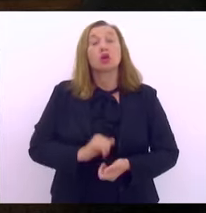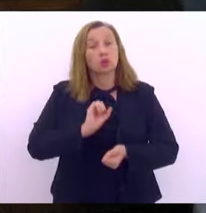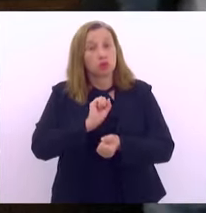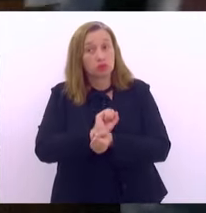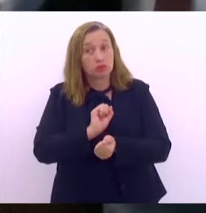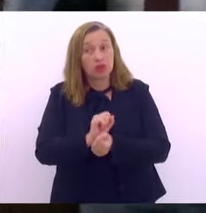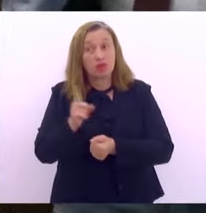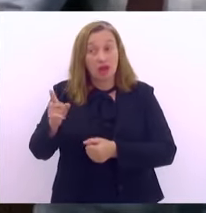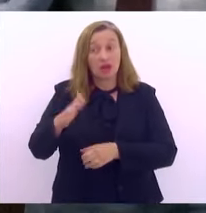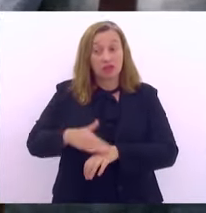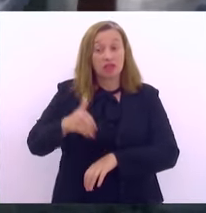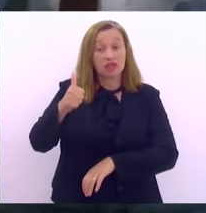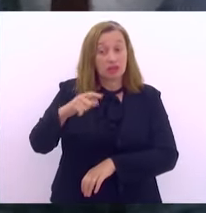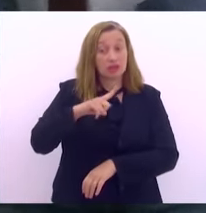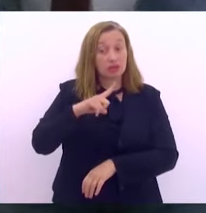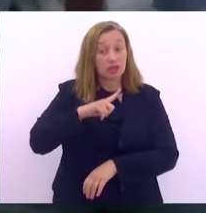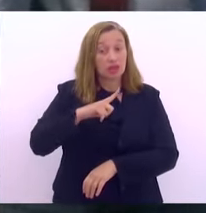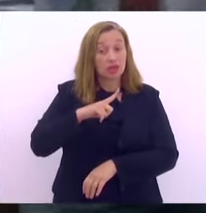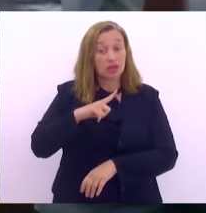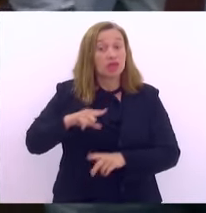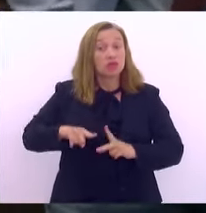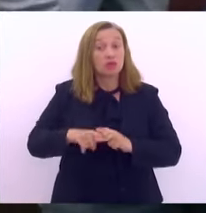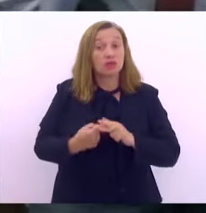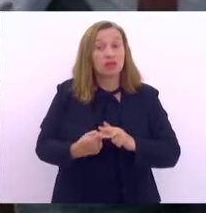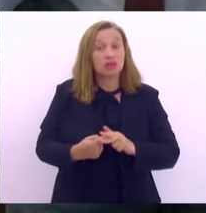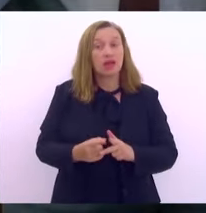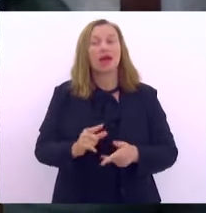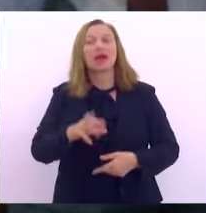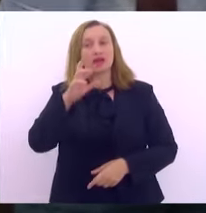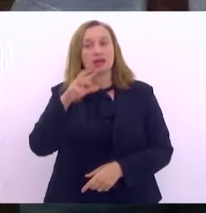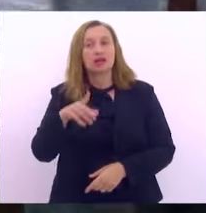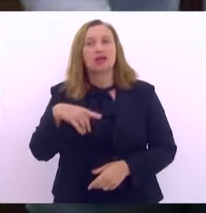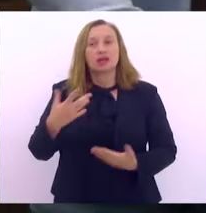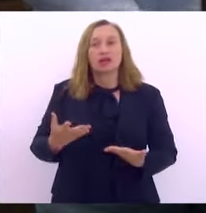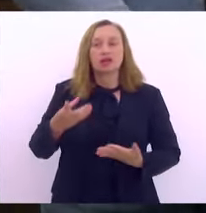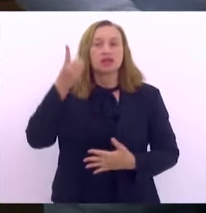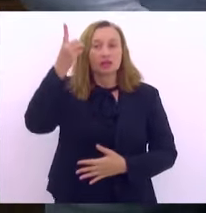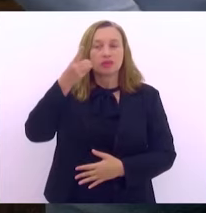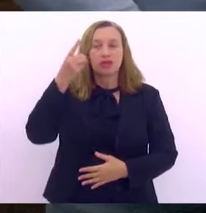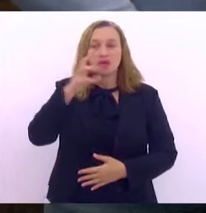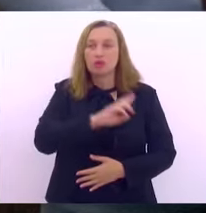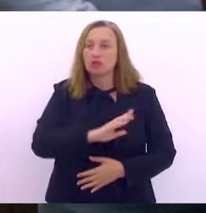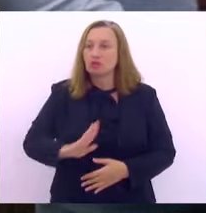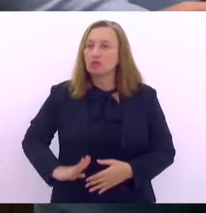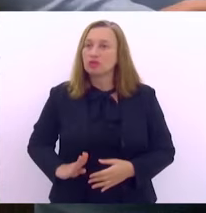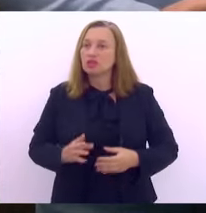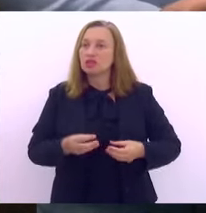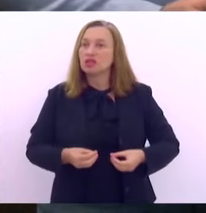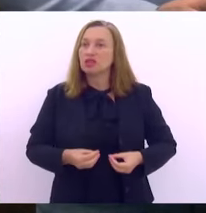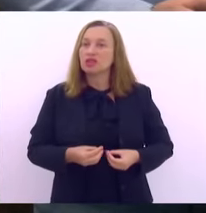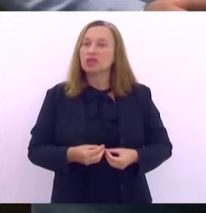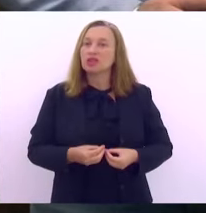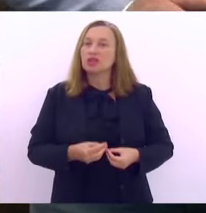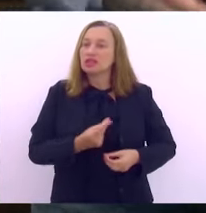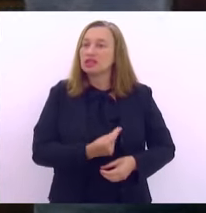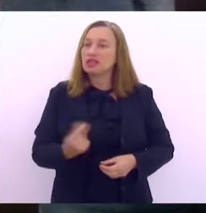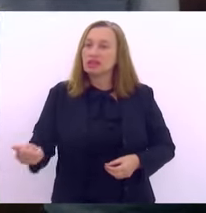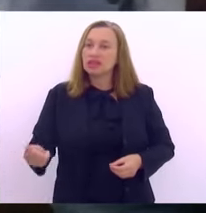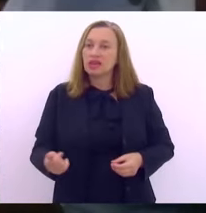ela tenha a dignidade de se retratar, inclusive, deputado Rodrigo Amorim, de entregar o cargo, porque